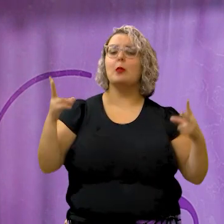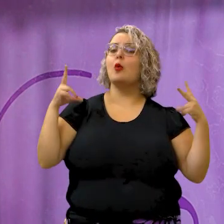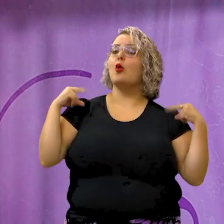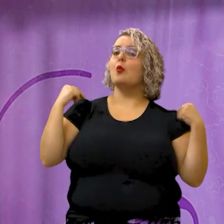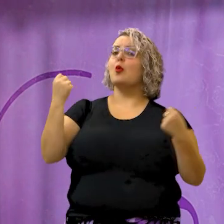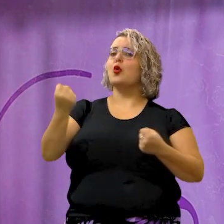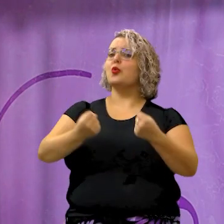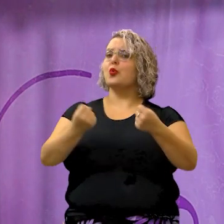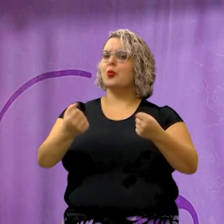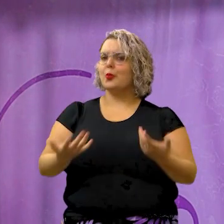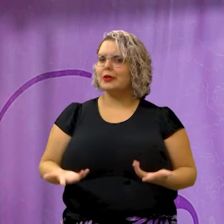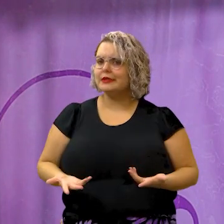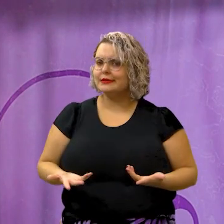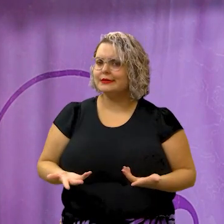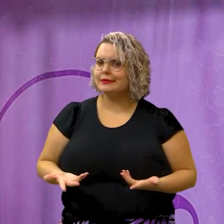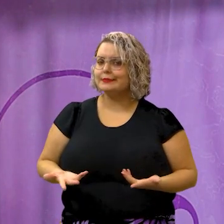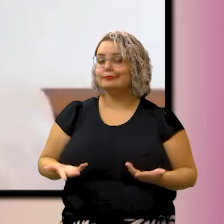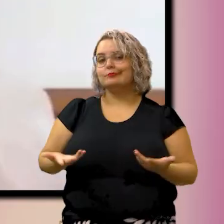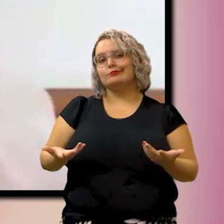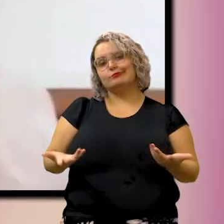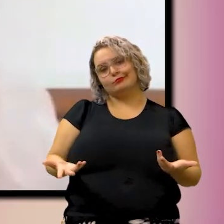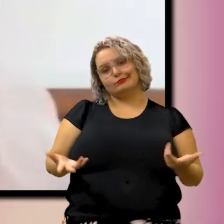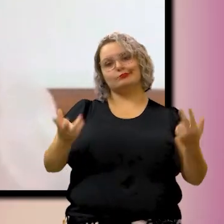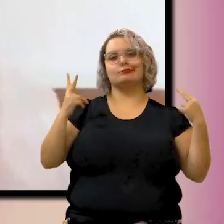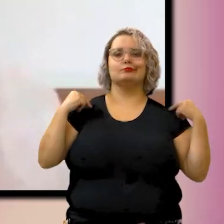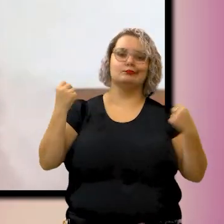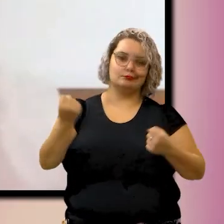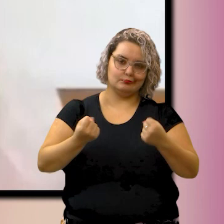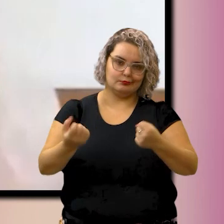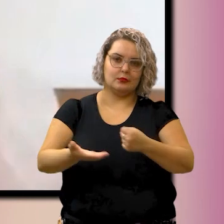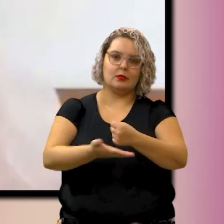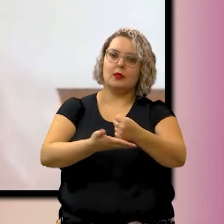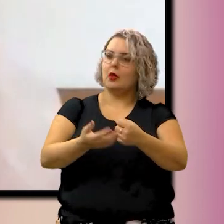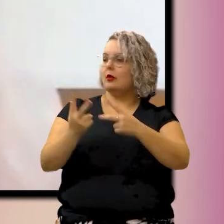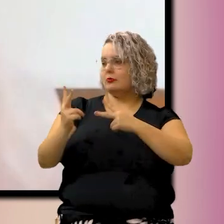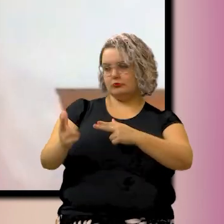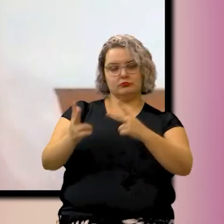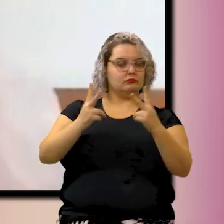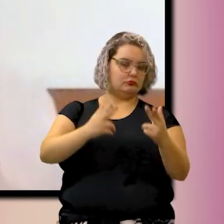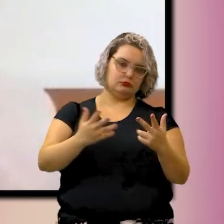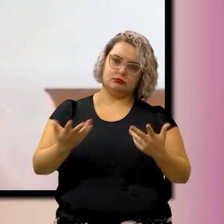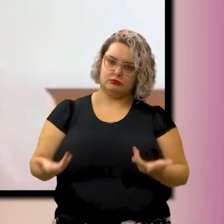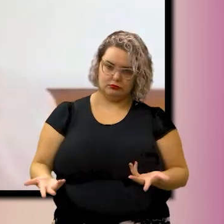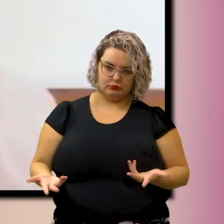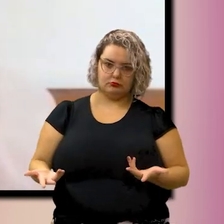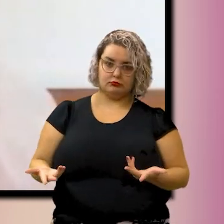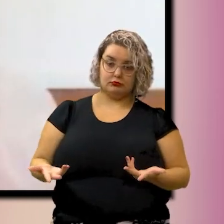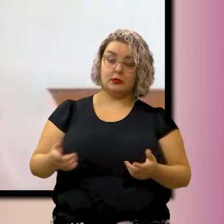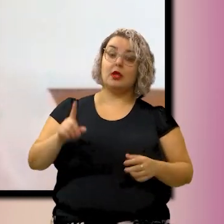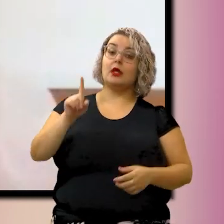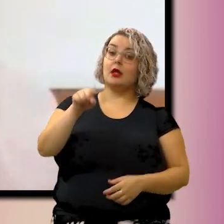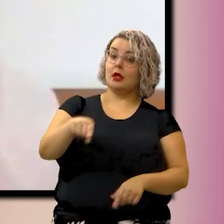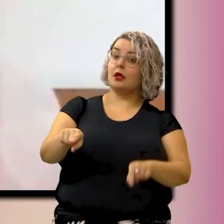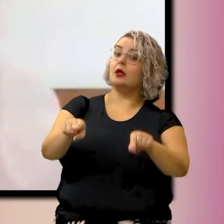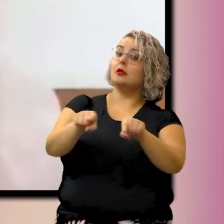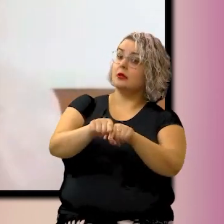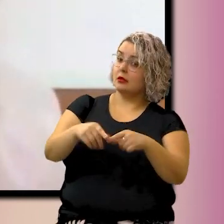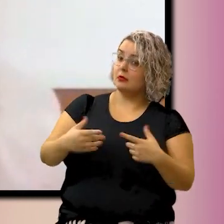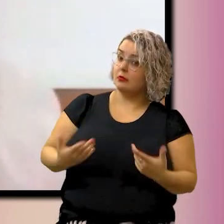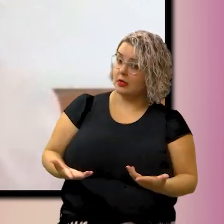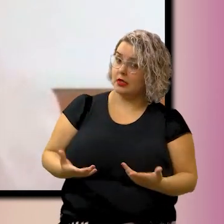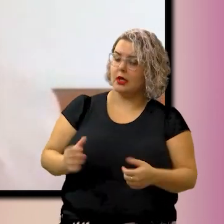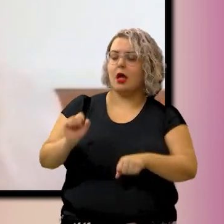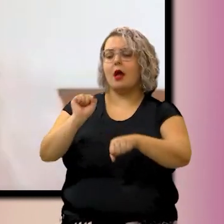exemplo, o motorista. Para o motorista, as orientações basicamente são as mesmas, e aí